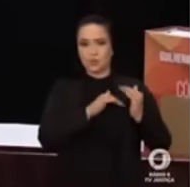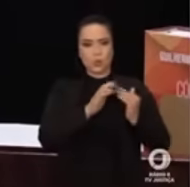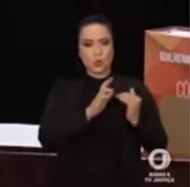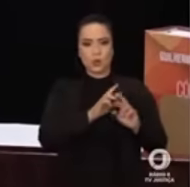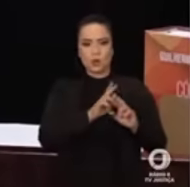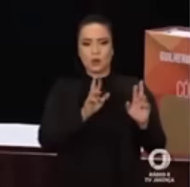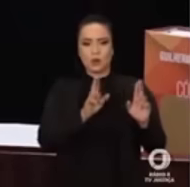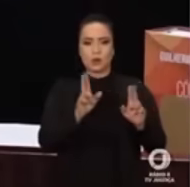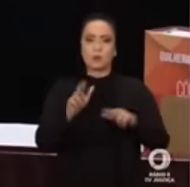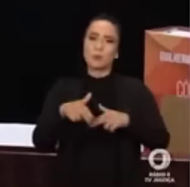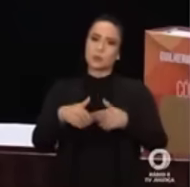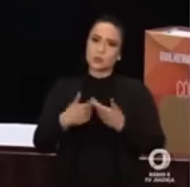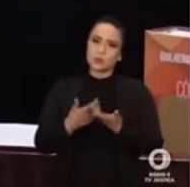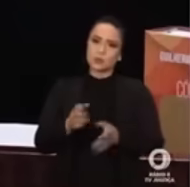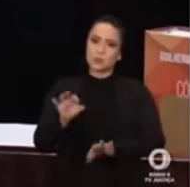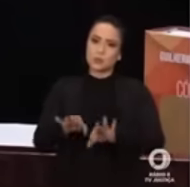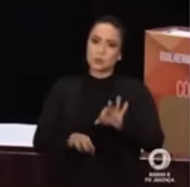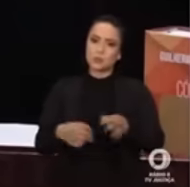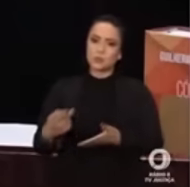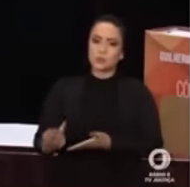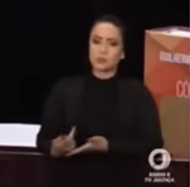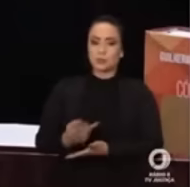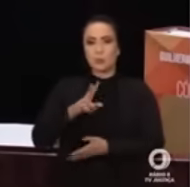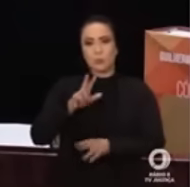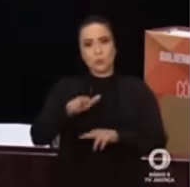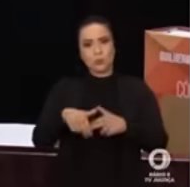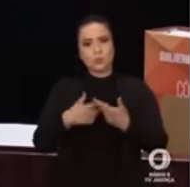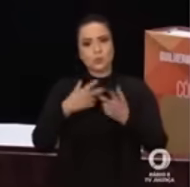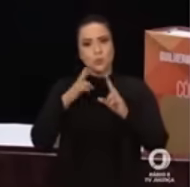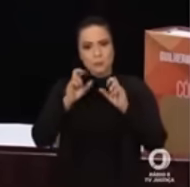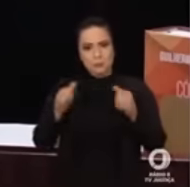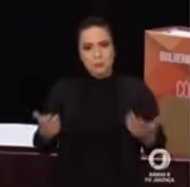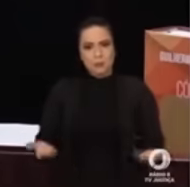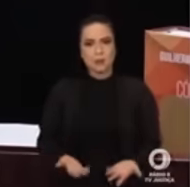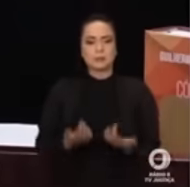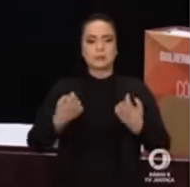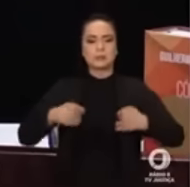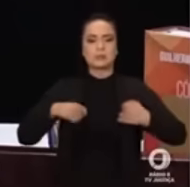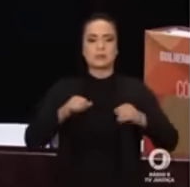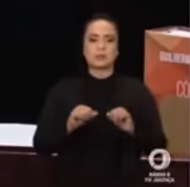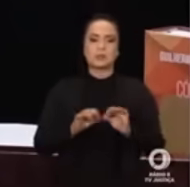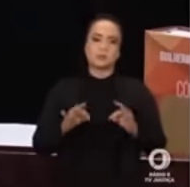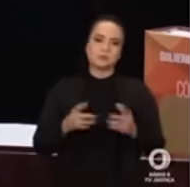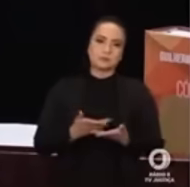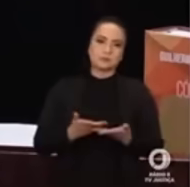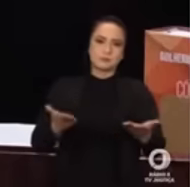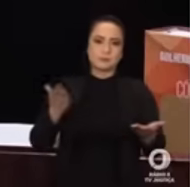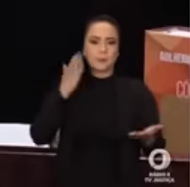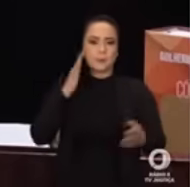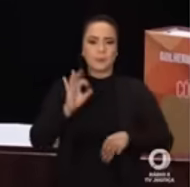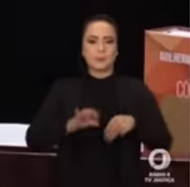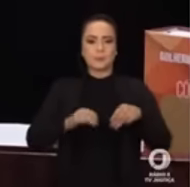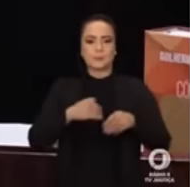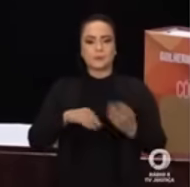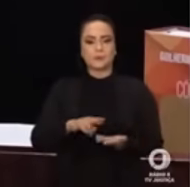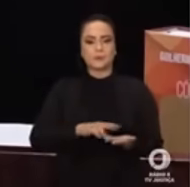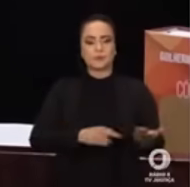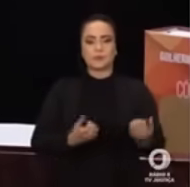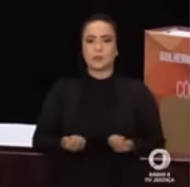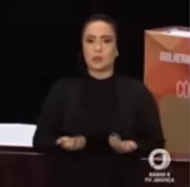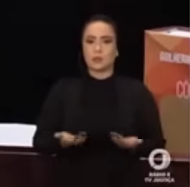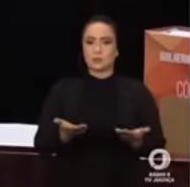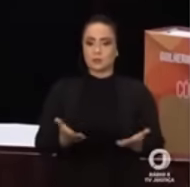estão acontecendo, e por isso o empenho, devo dizer, como todo mundo reconhece, do ministro relator de dedicação integral a